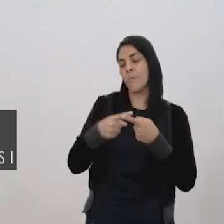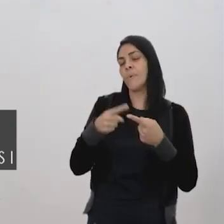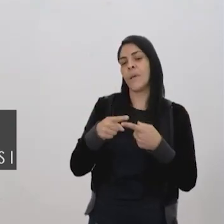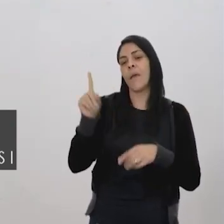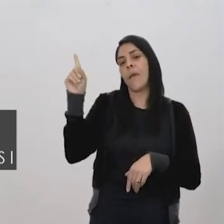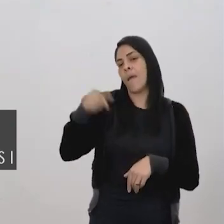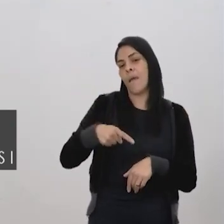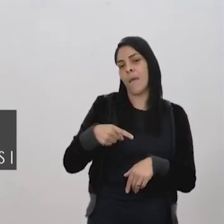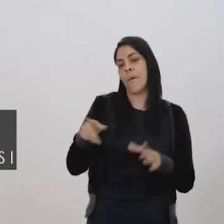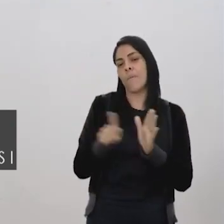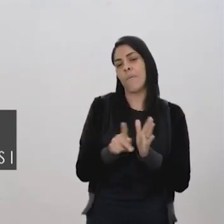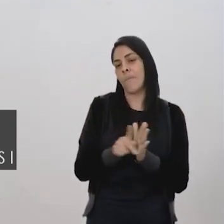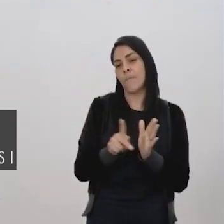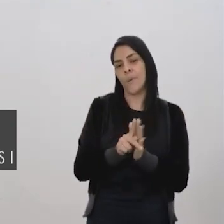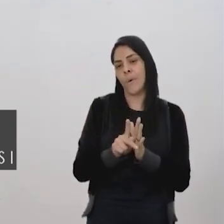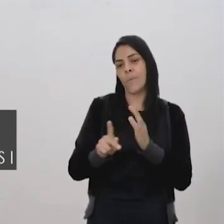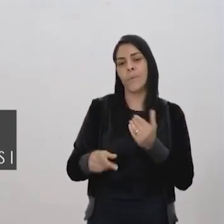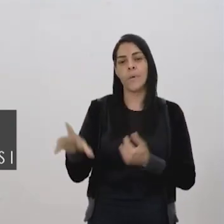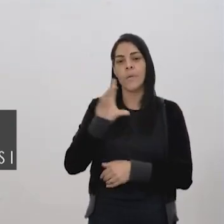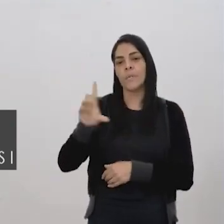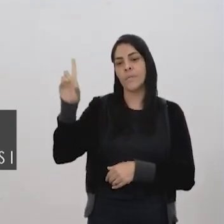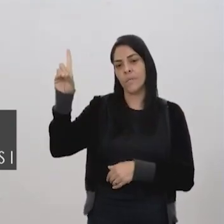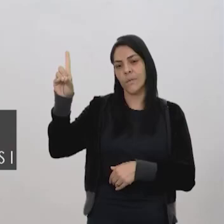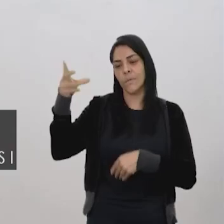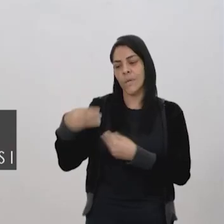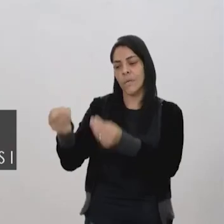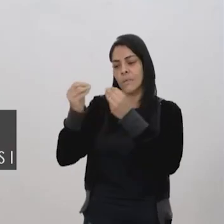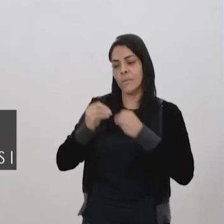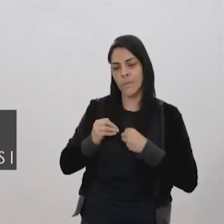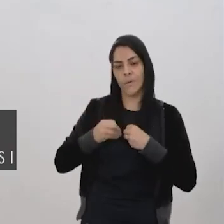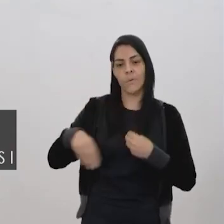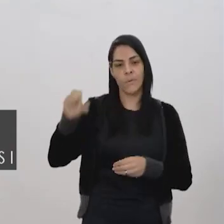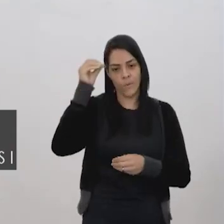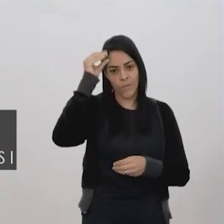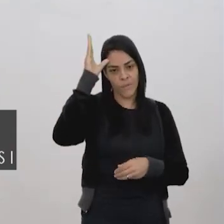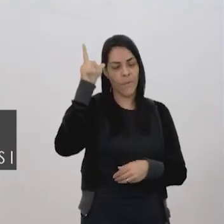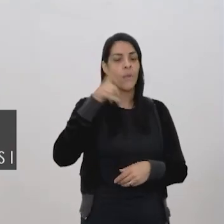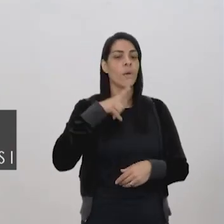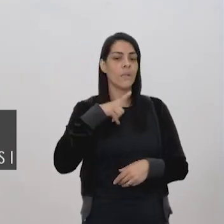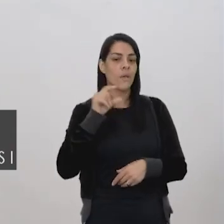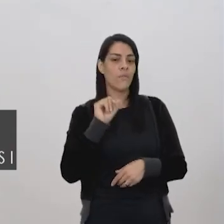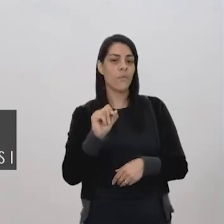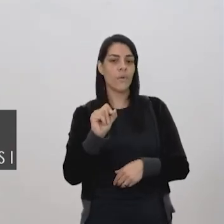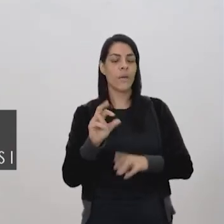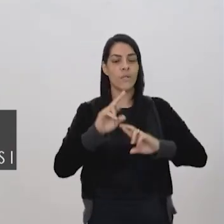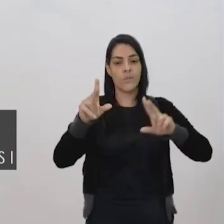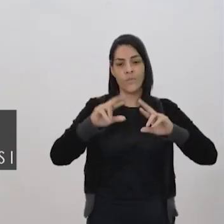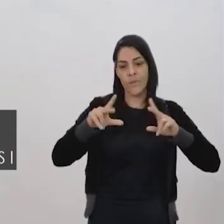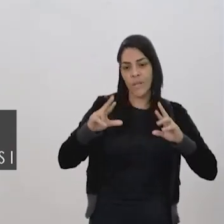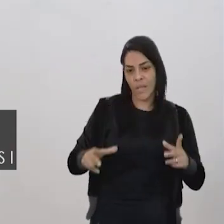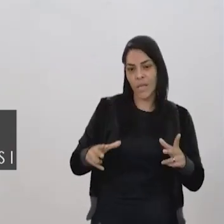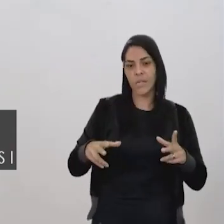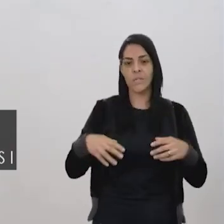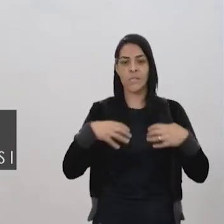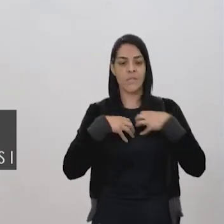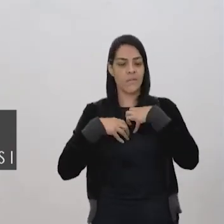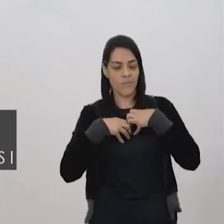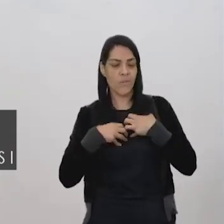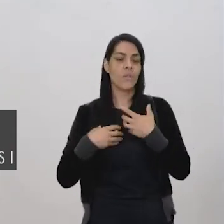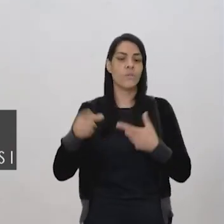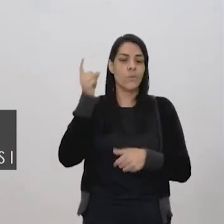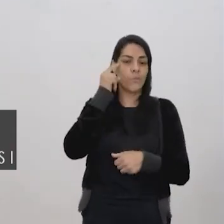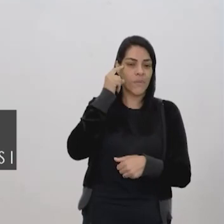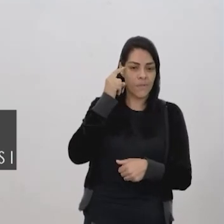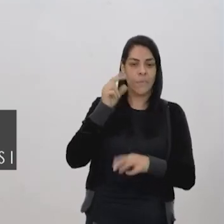obra do Criador dar-nos esse tipo de conhecimento. Então existiam diferentes concepções a respeito da aquisição